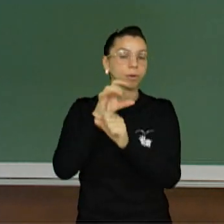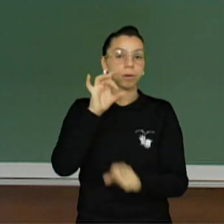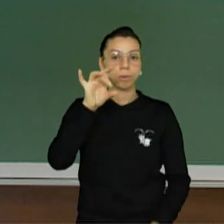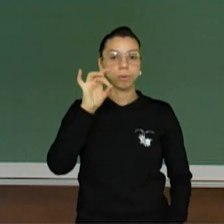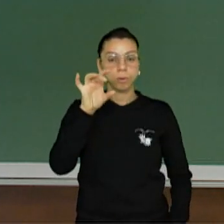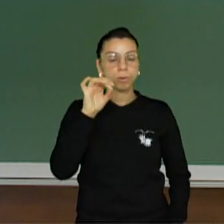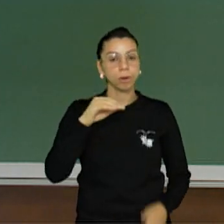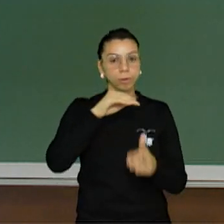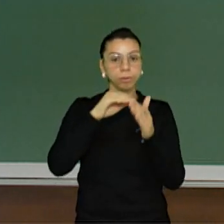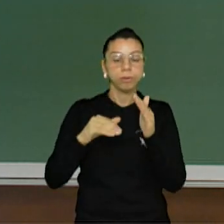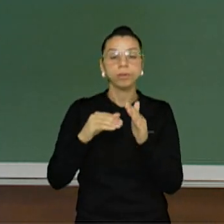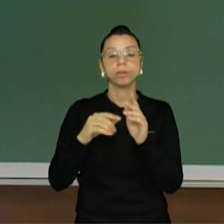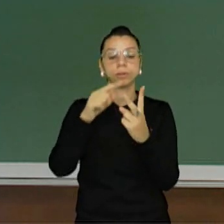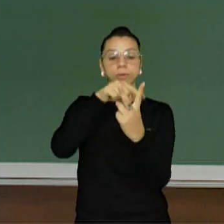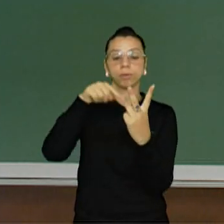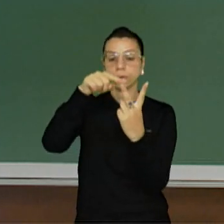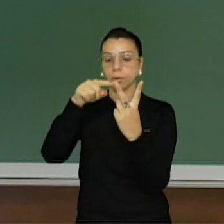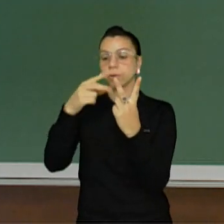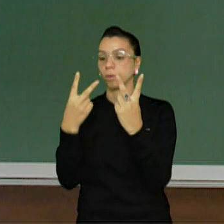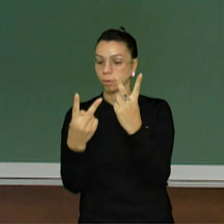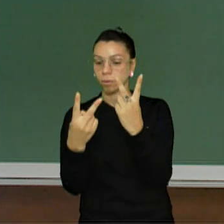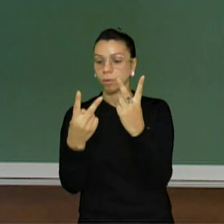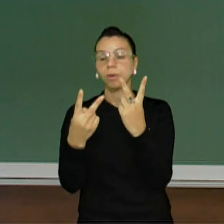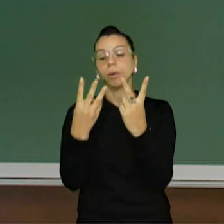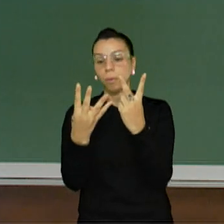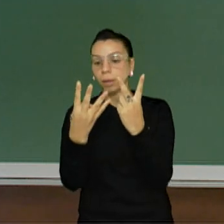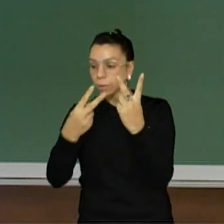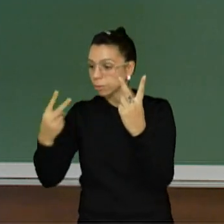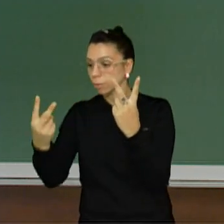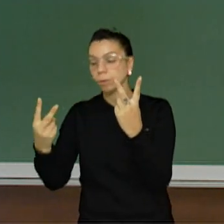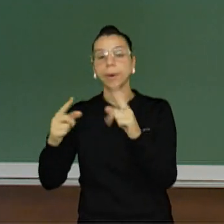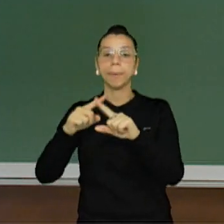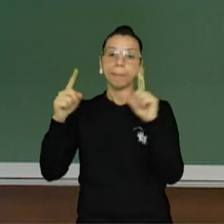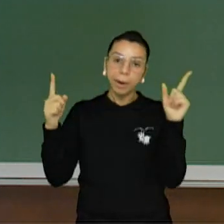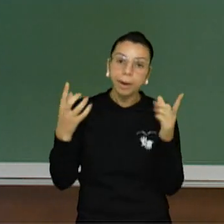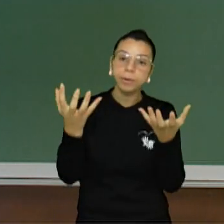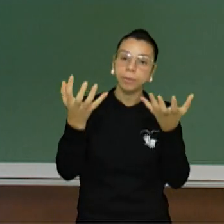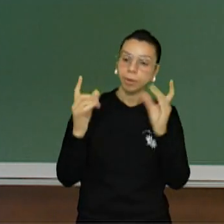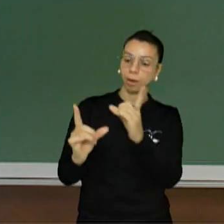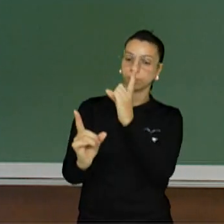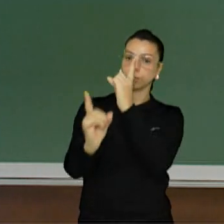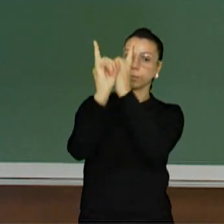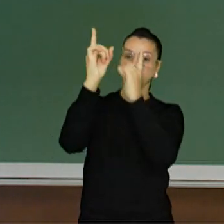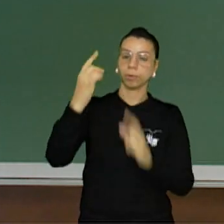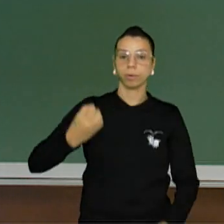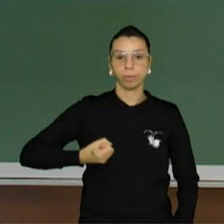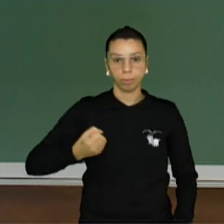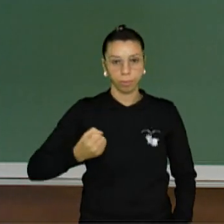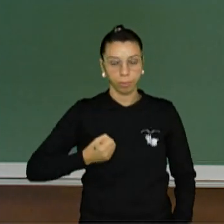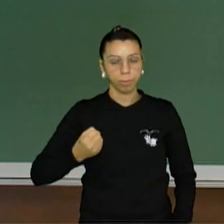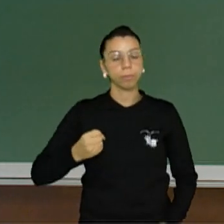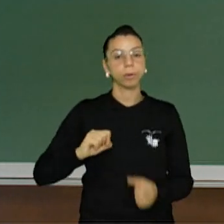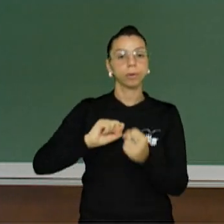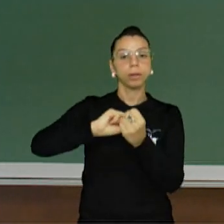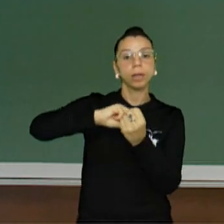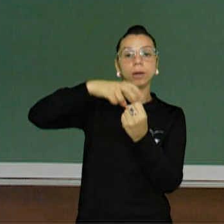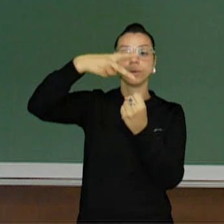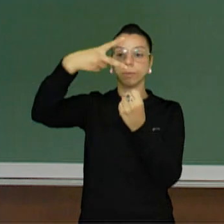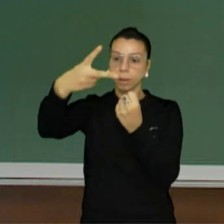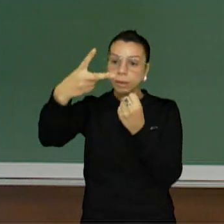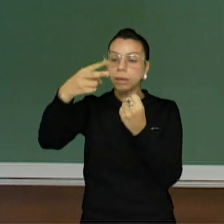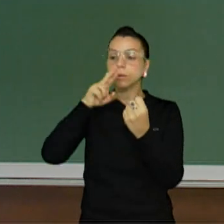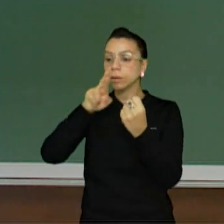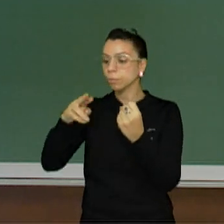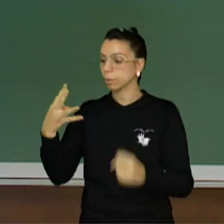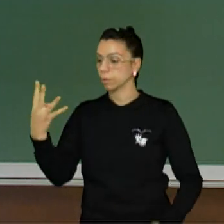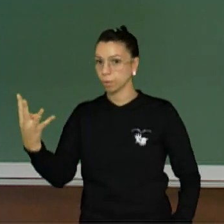4 é 2. Mas quando eu quero um número que elevado ao quadrado dá 4, então é mais